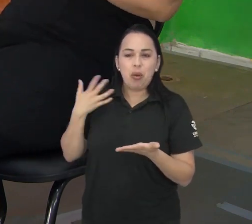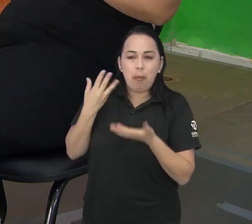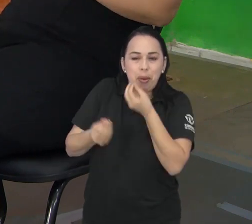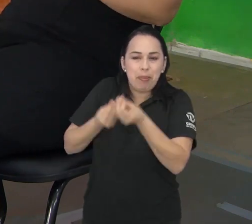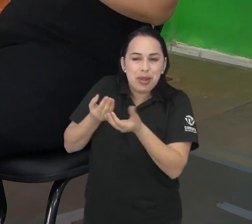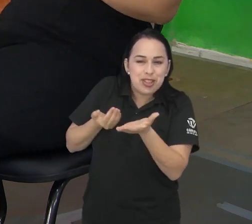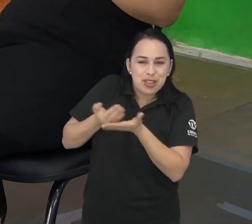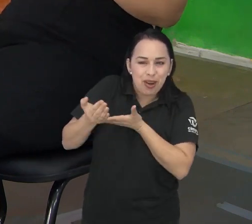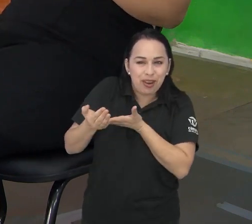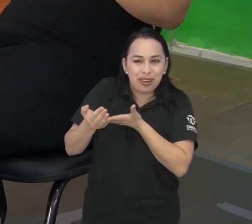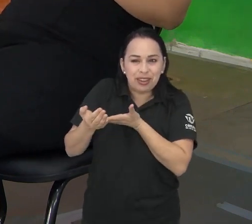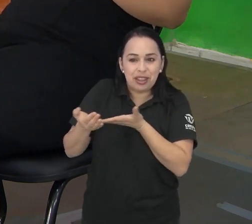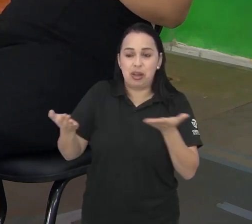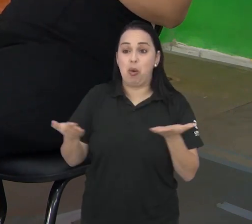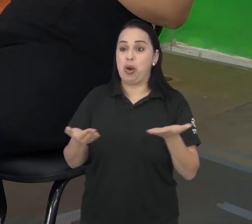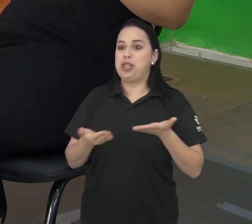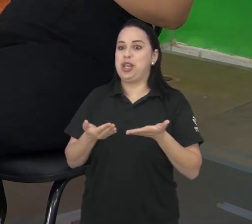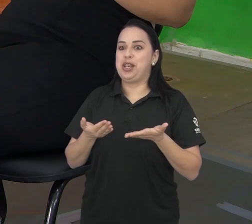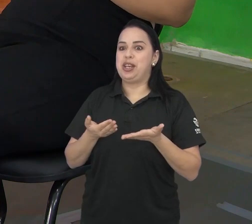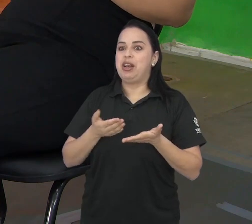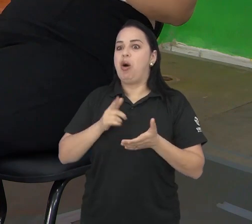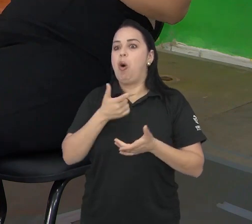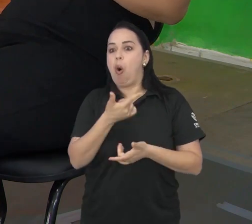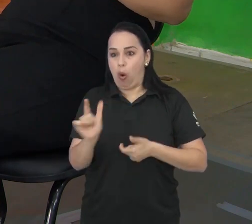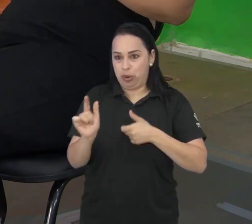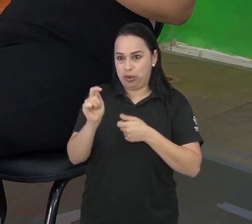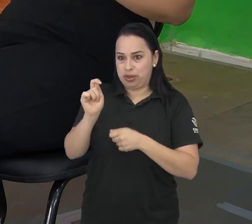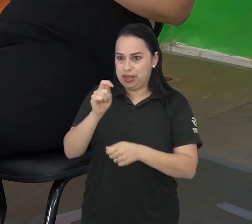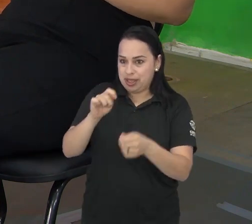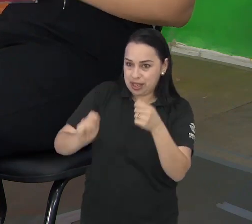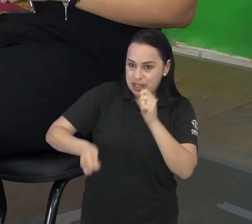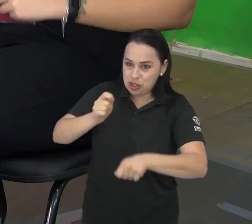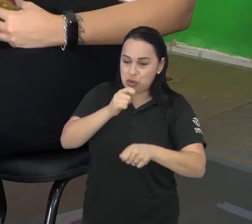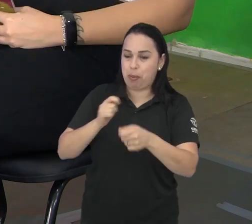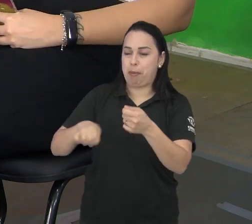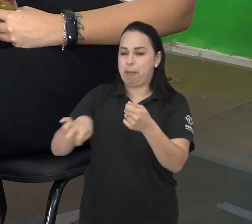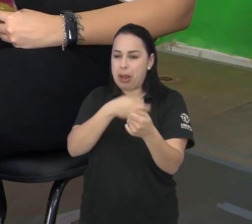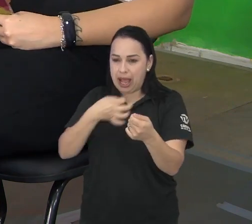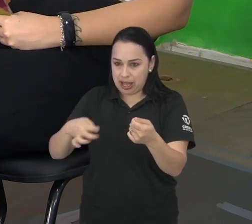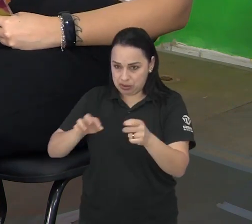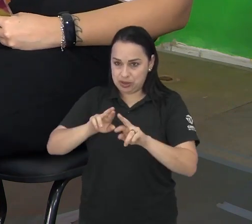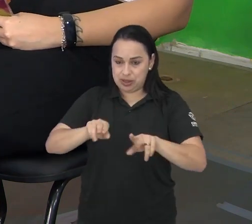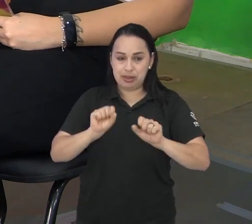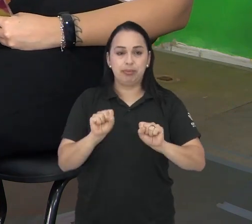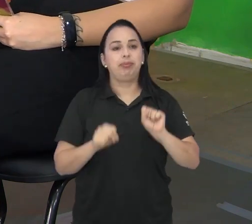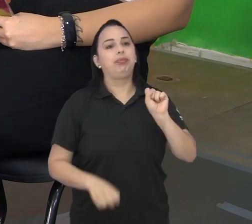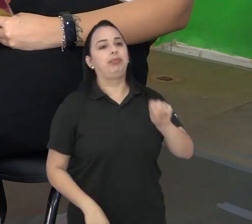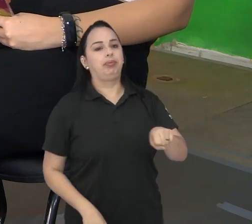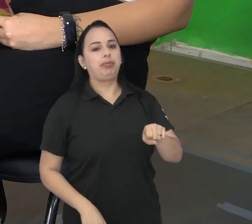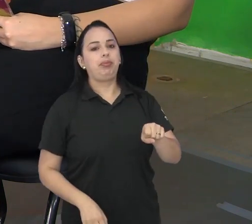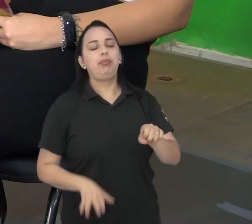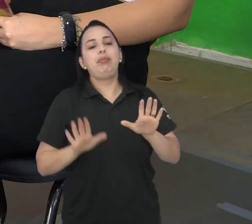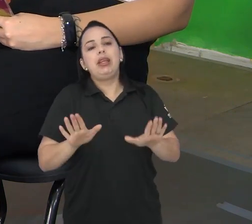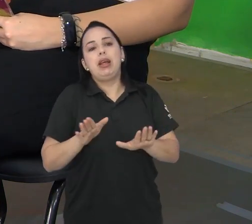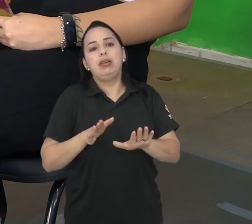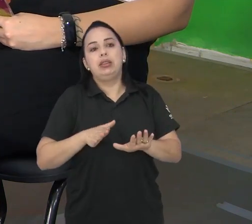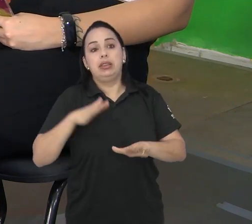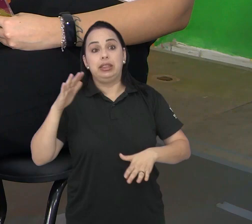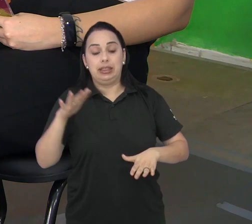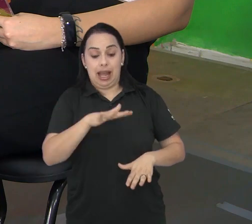você deve tocar outros instrumentos. Como o naipe de percussão é um naipe